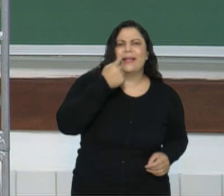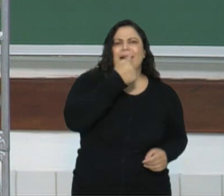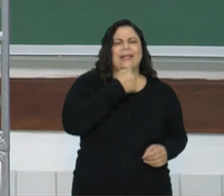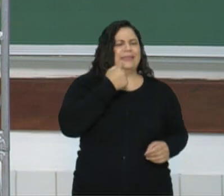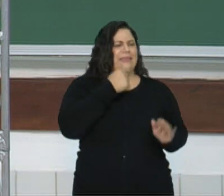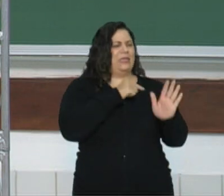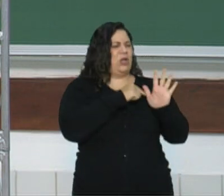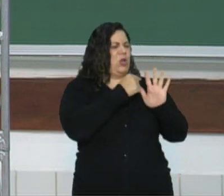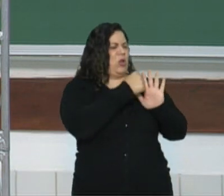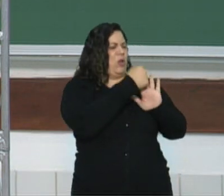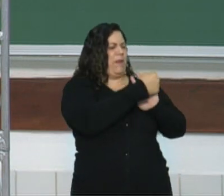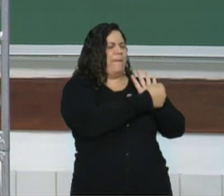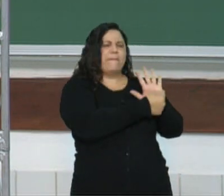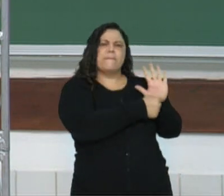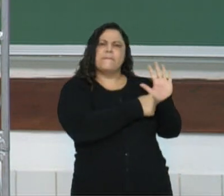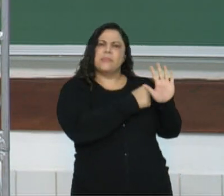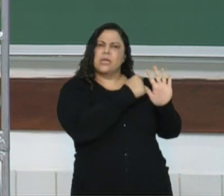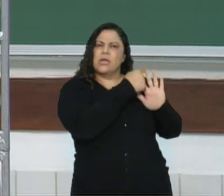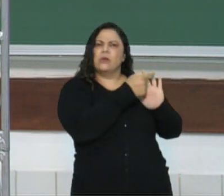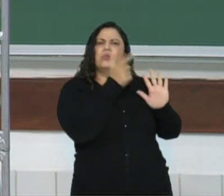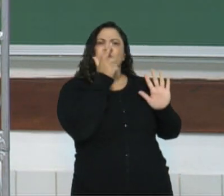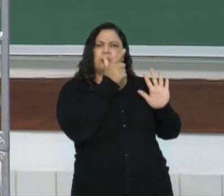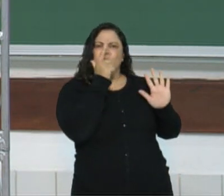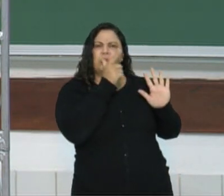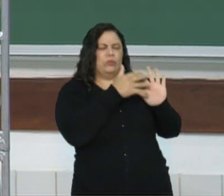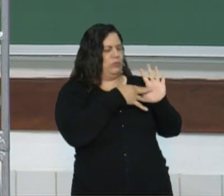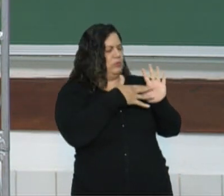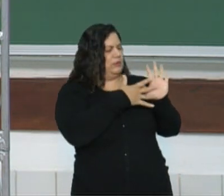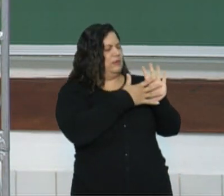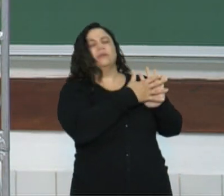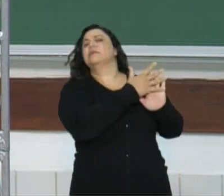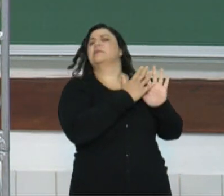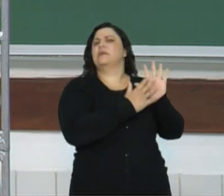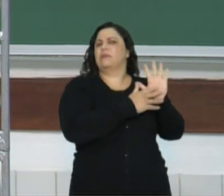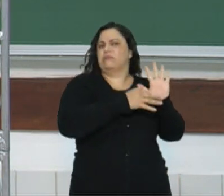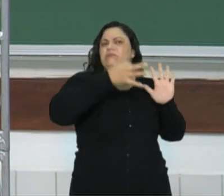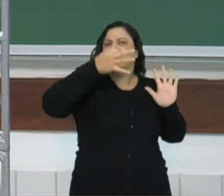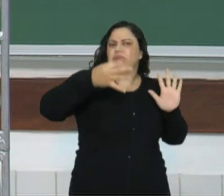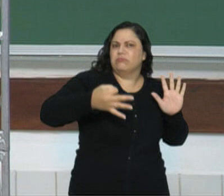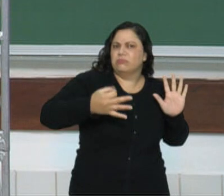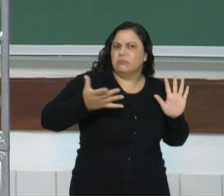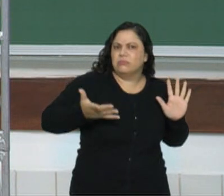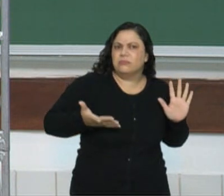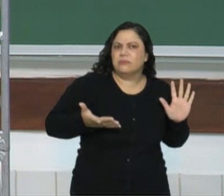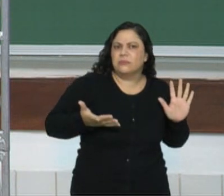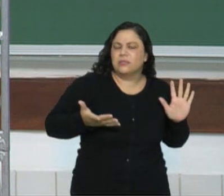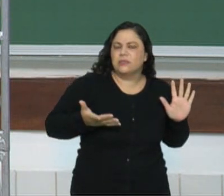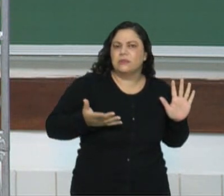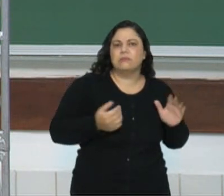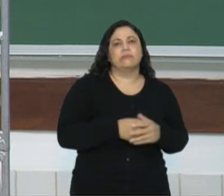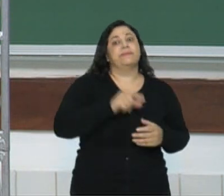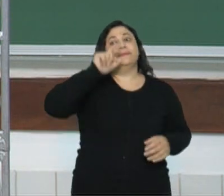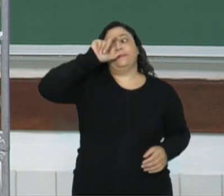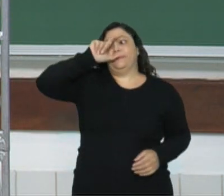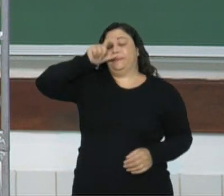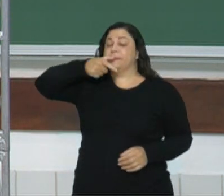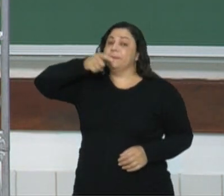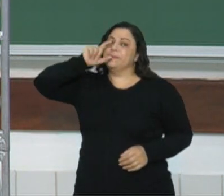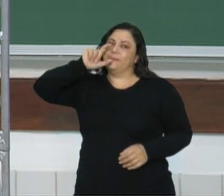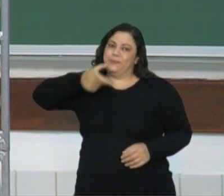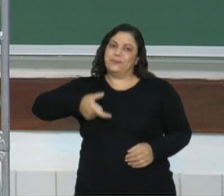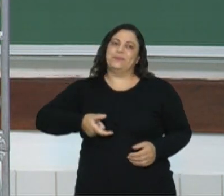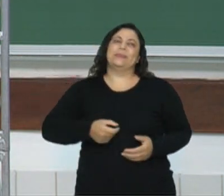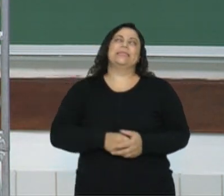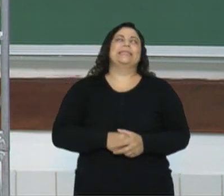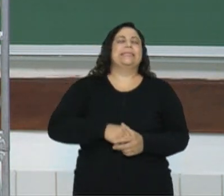minha mão, eu consigo ter o tato na minha pele do modo adequado? E o Descartes